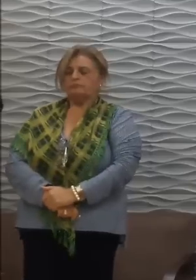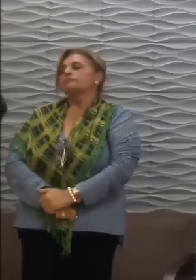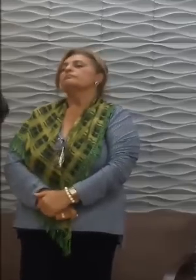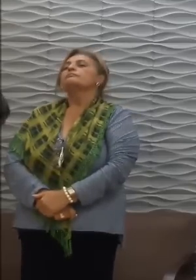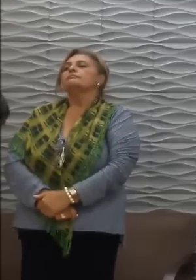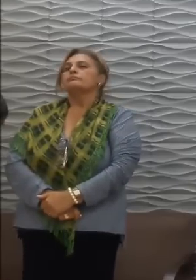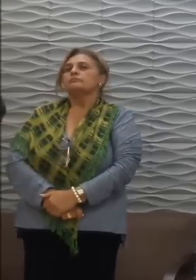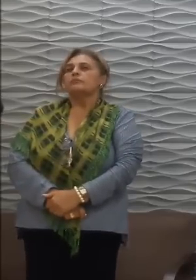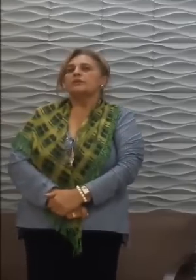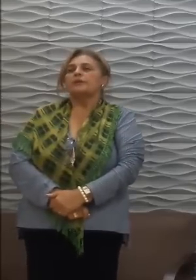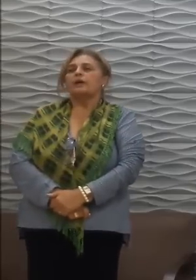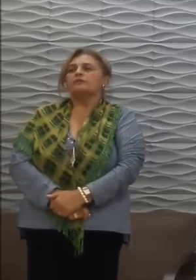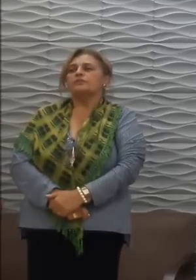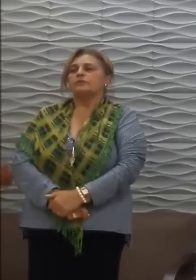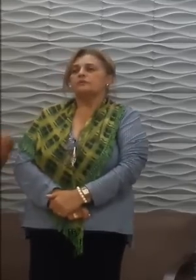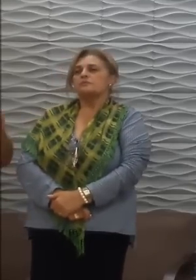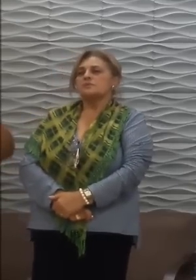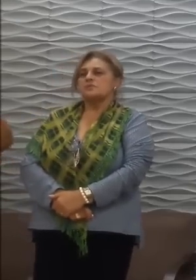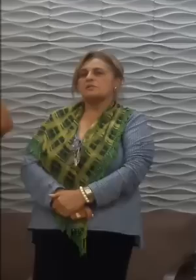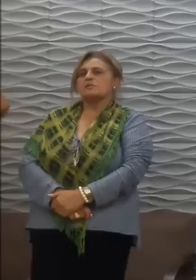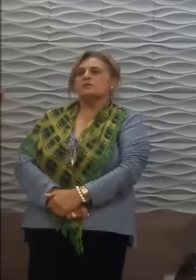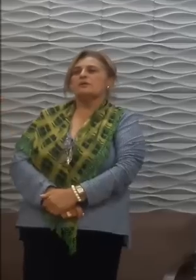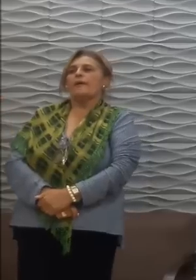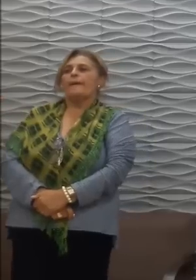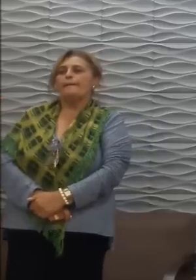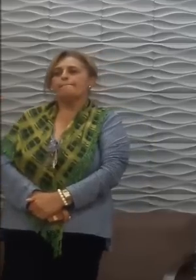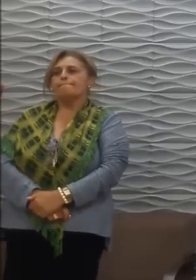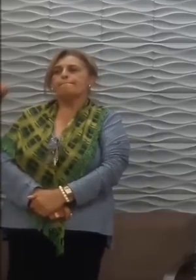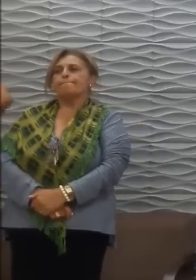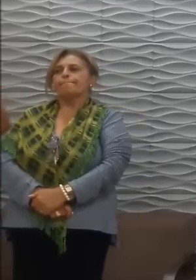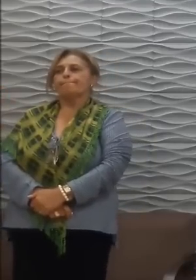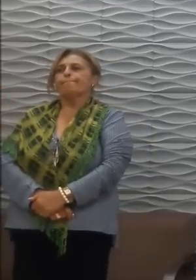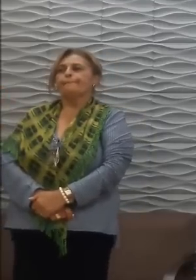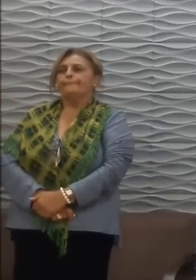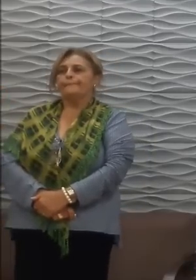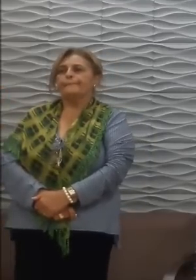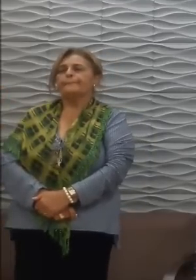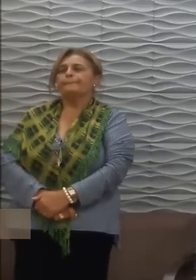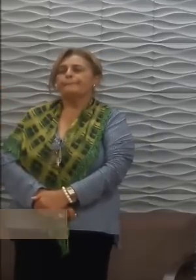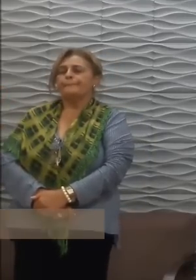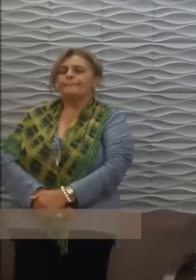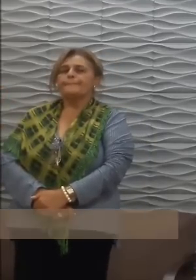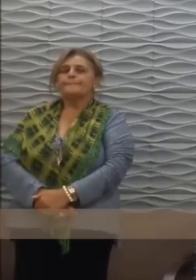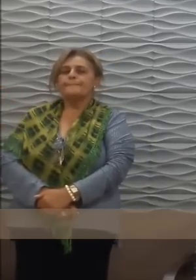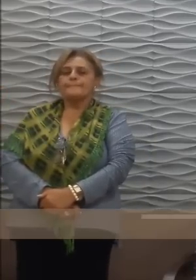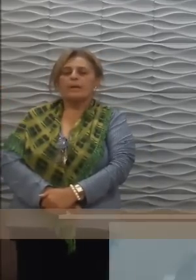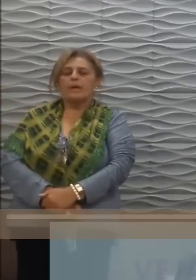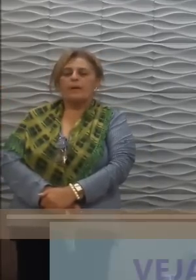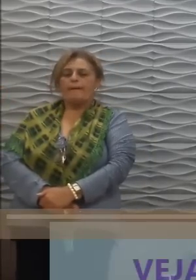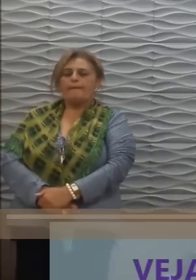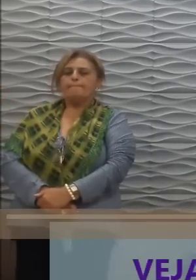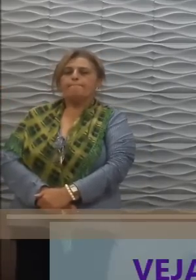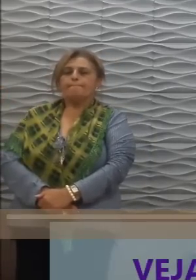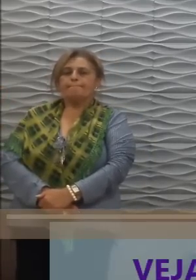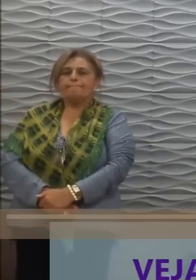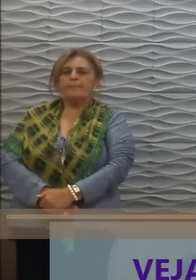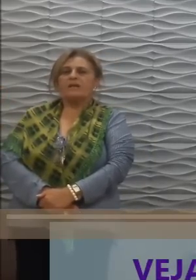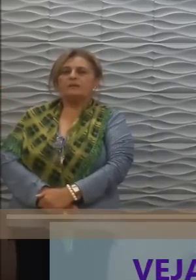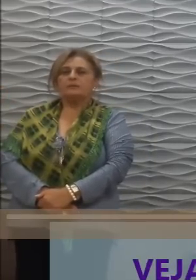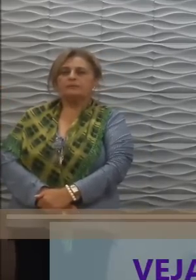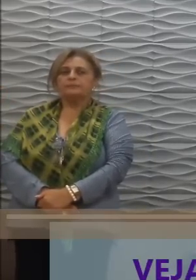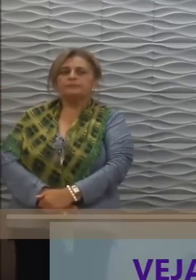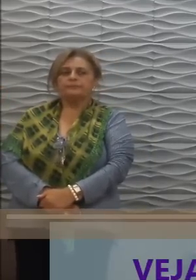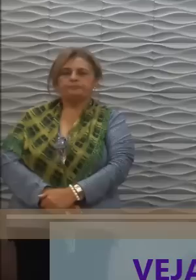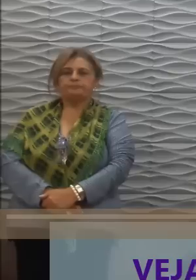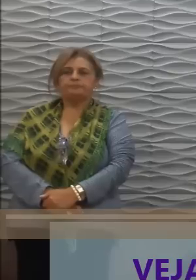abre é você. E eu aprendi uma coisa: uma palavra do Senhor, ela destrava algo que tem